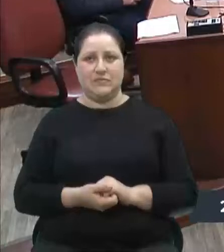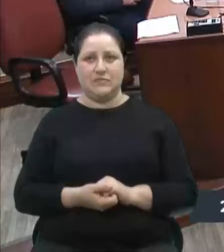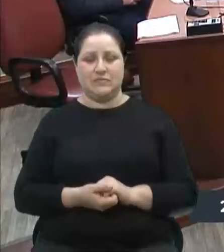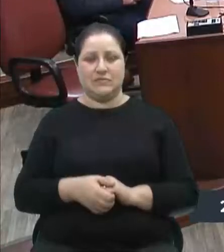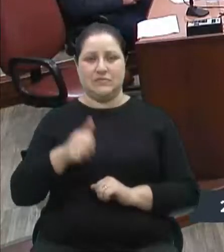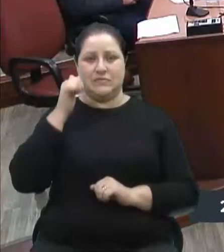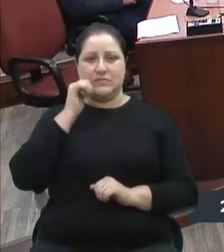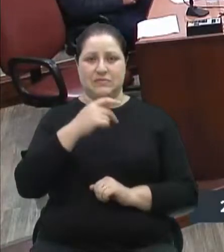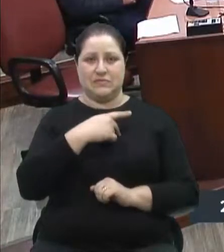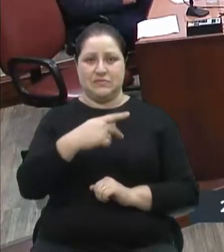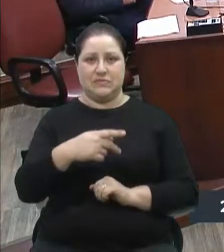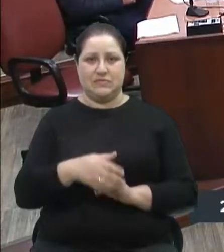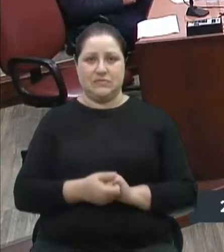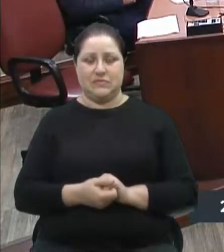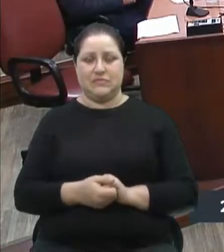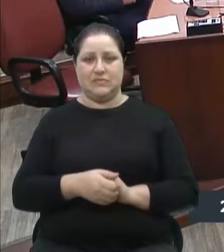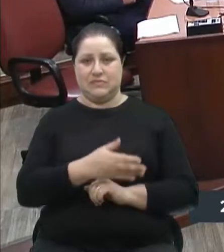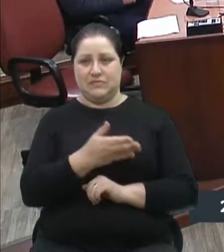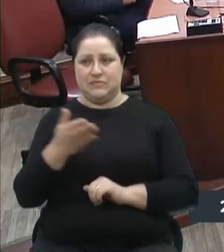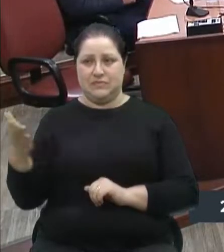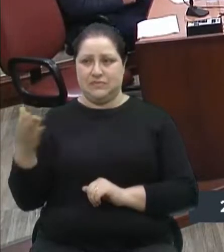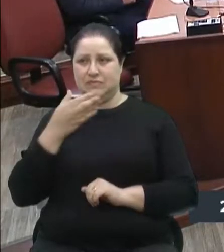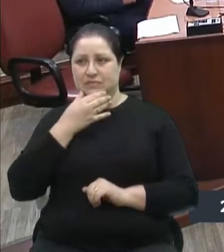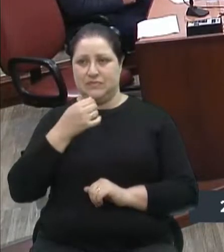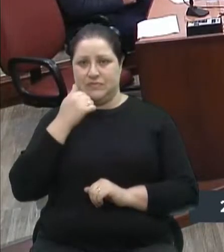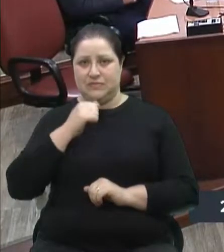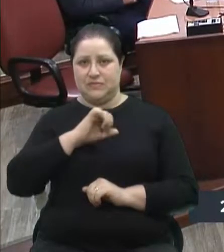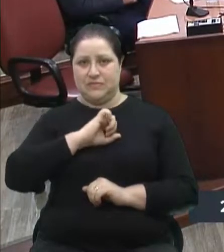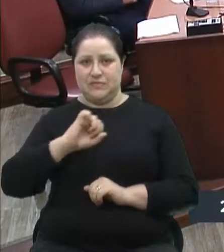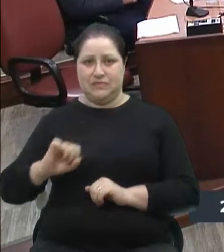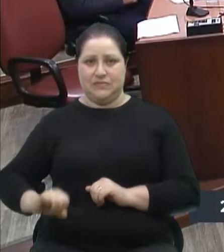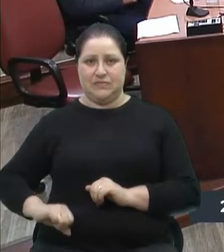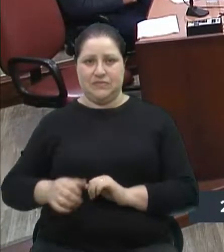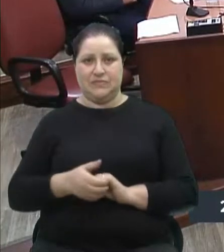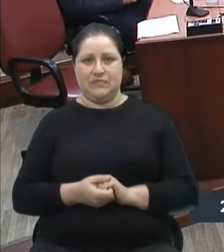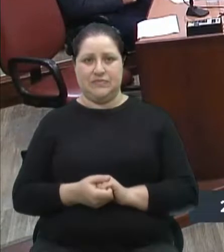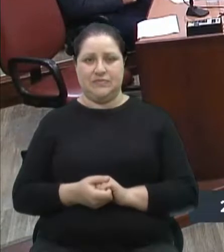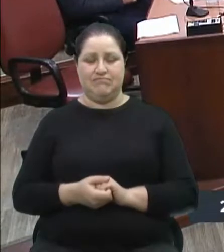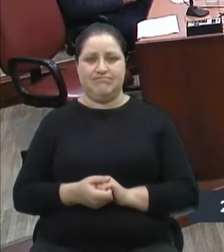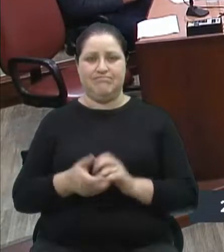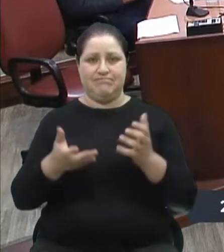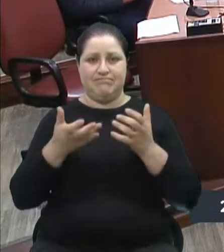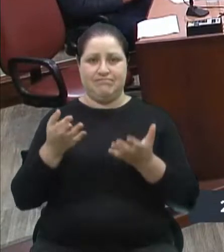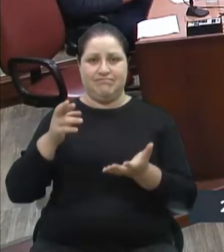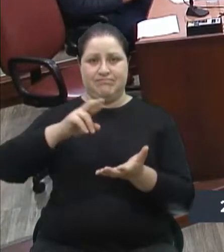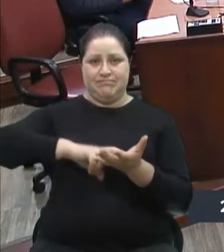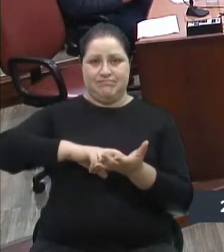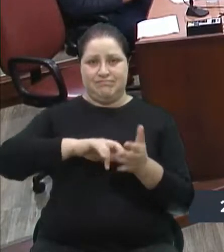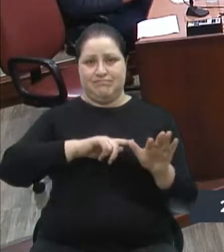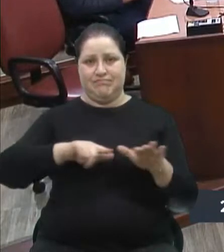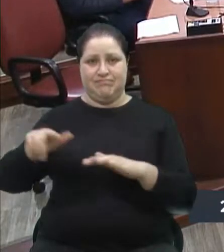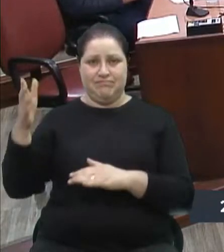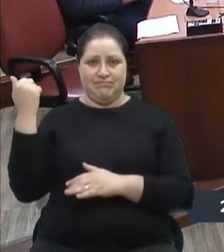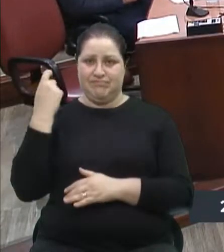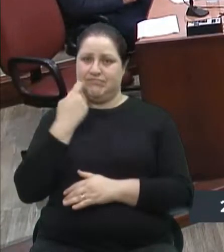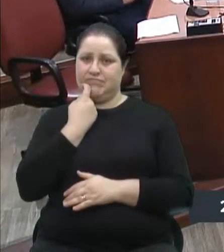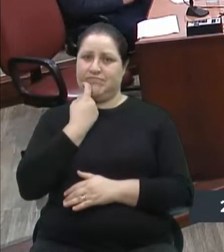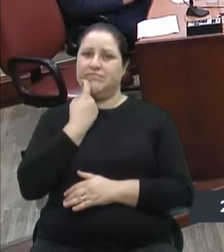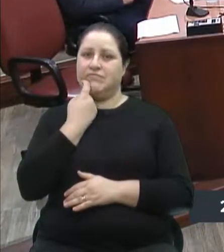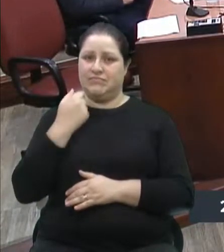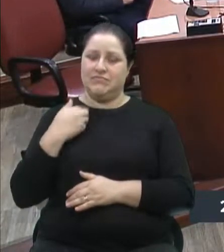a senhora a presidente senhoras e senhores vereadores gostaria primeiramente de fazer um registro que na última sexta-feira